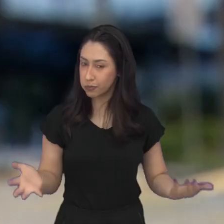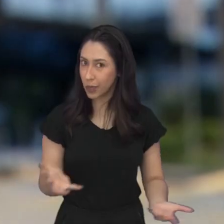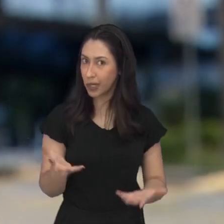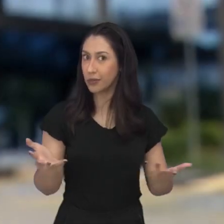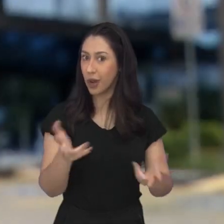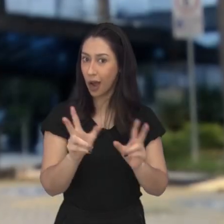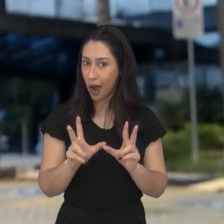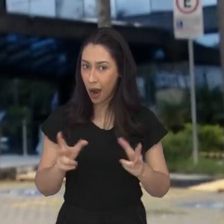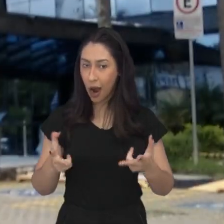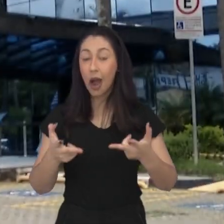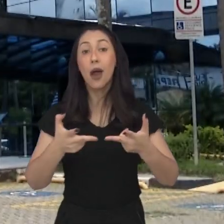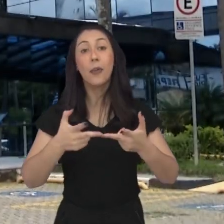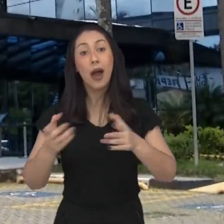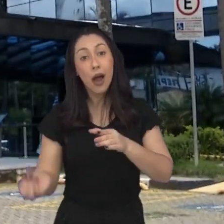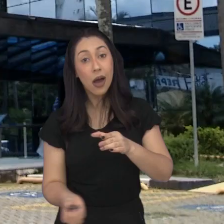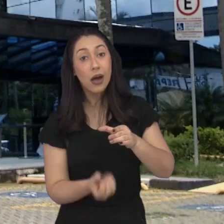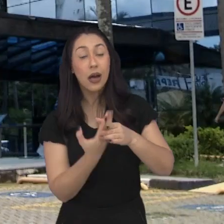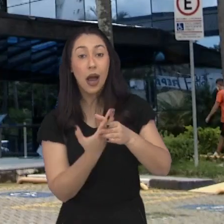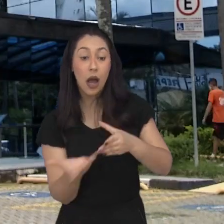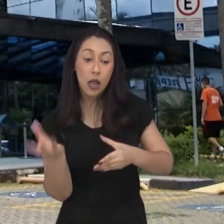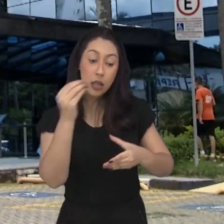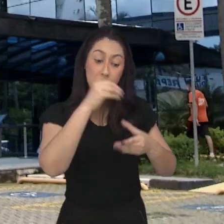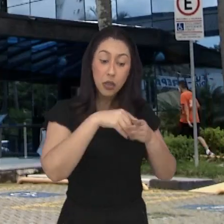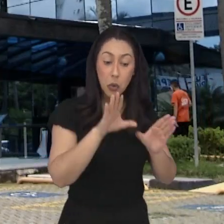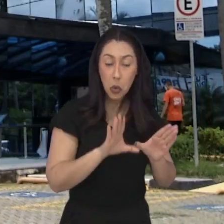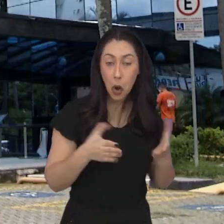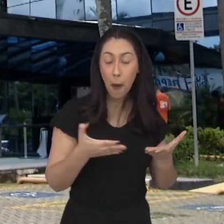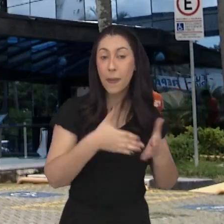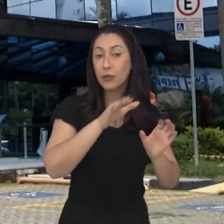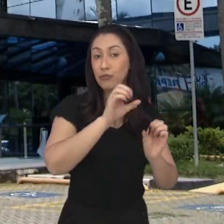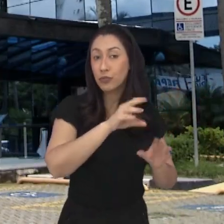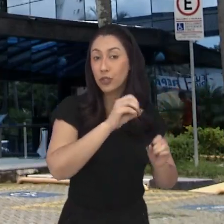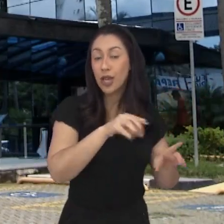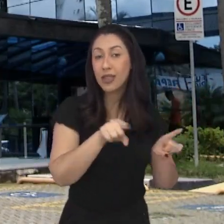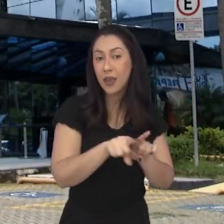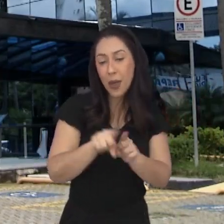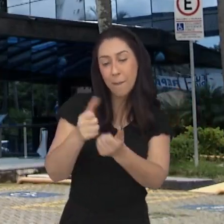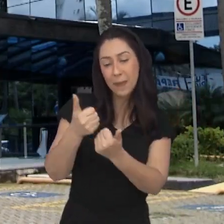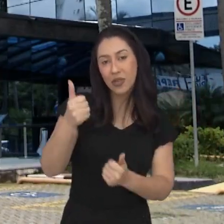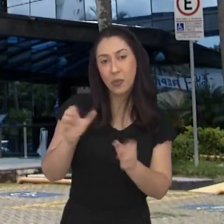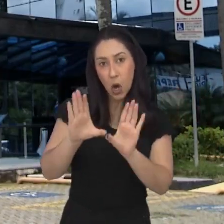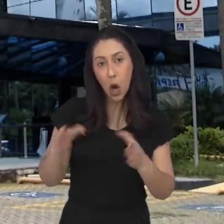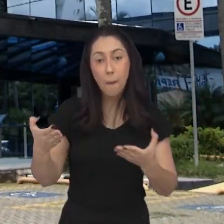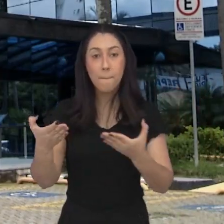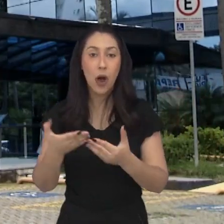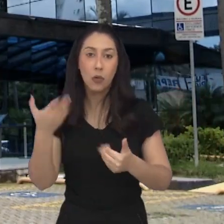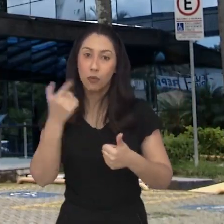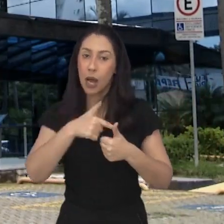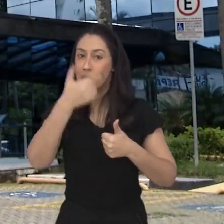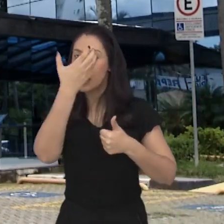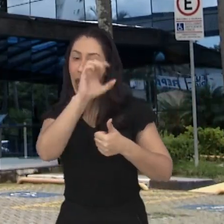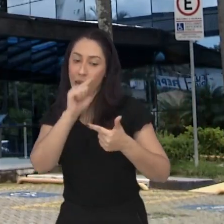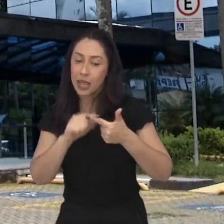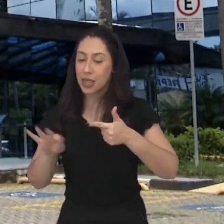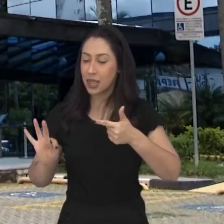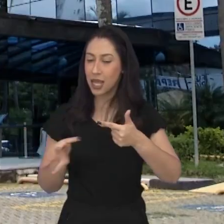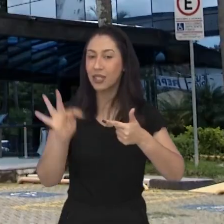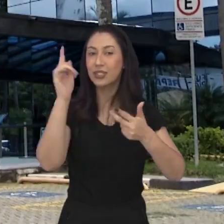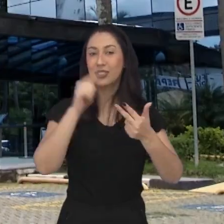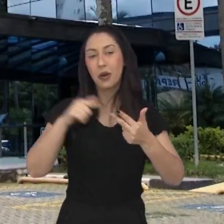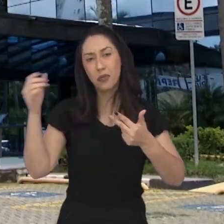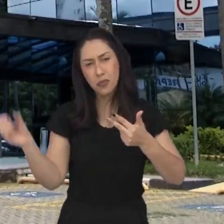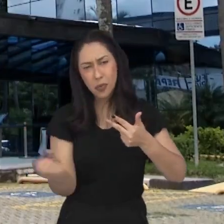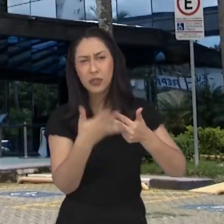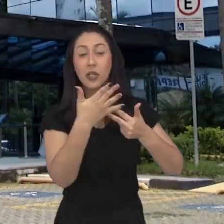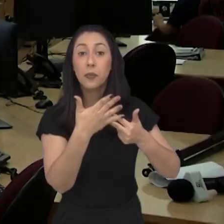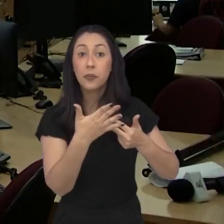Instituto motivou a Câmara Municipal a criar, dentro da Comissão de Educação, a Subcomissão de Ciência, Tecnologia